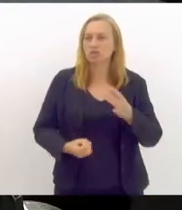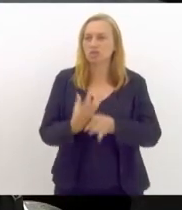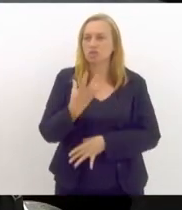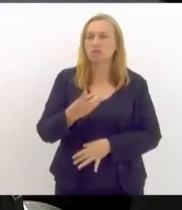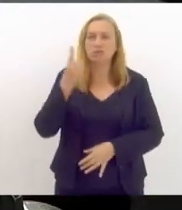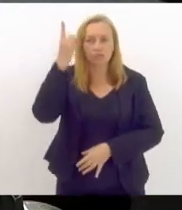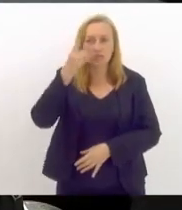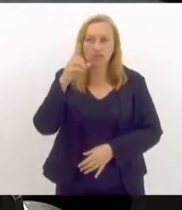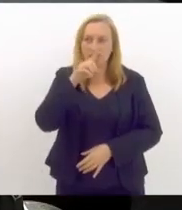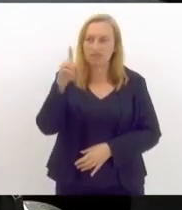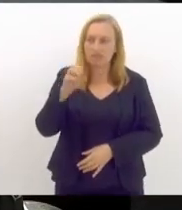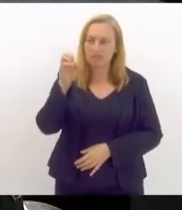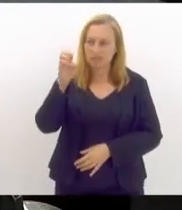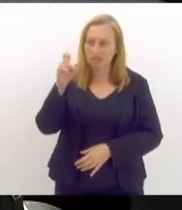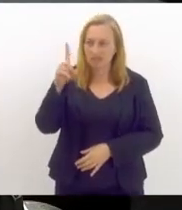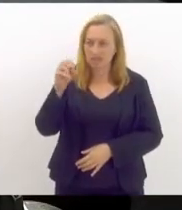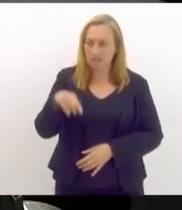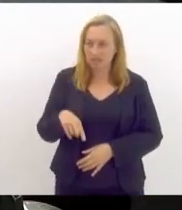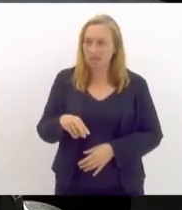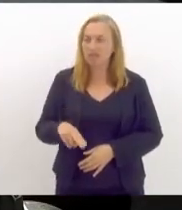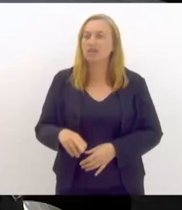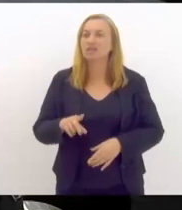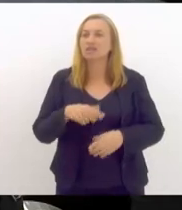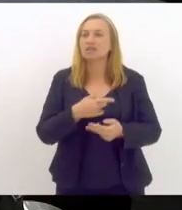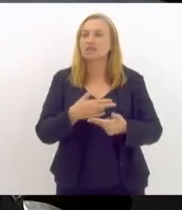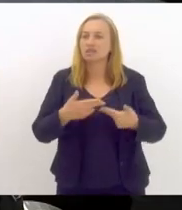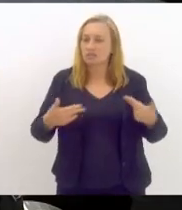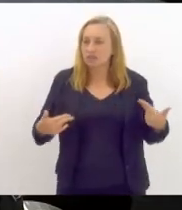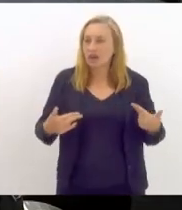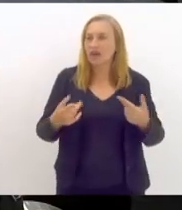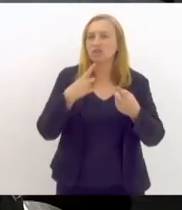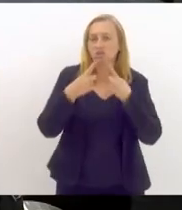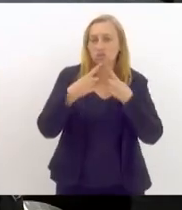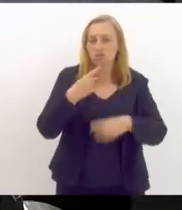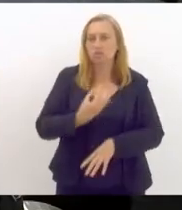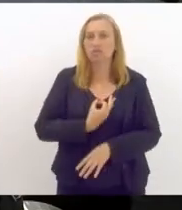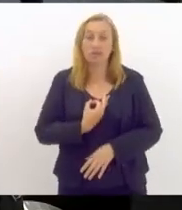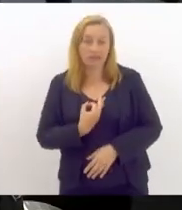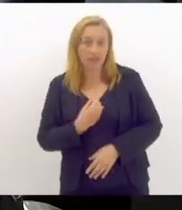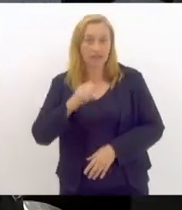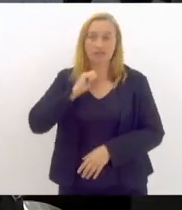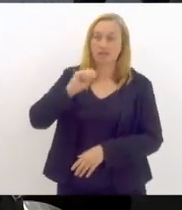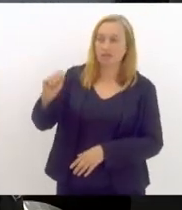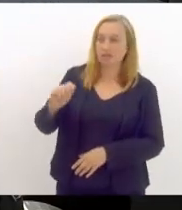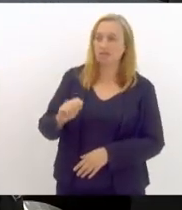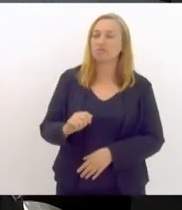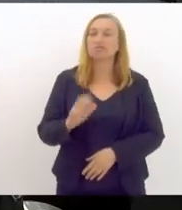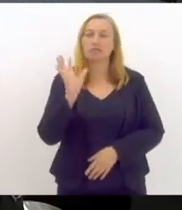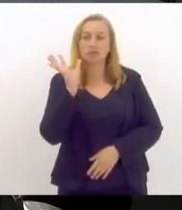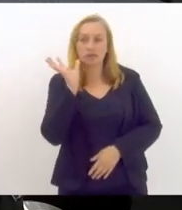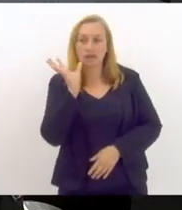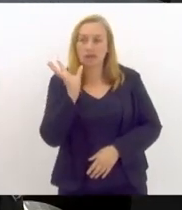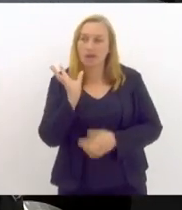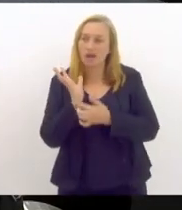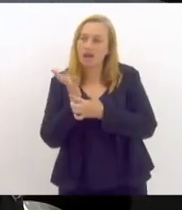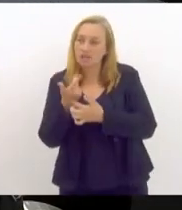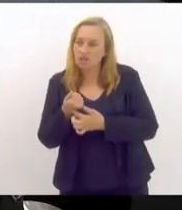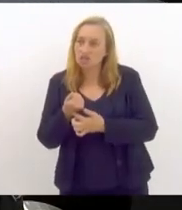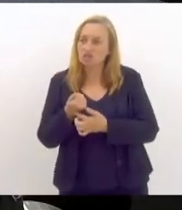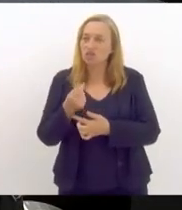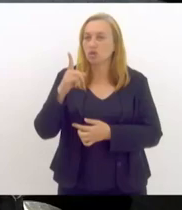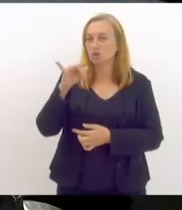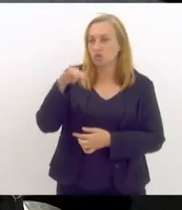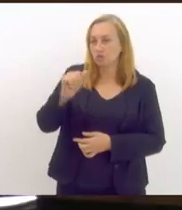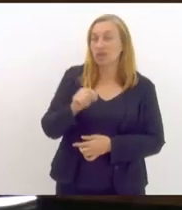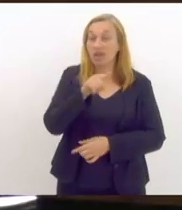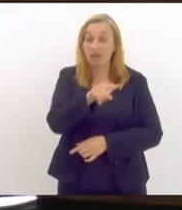Depois dessa enfadonia discussão sobre a questão da medalha para artista Ludmila é esse